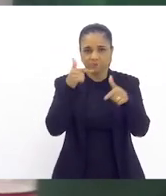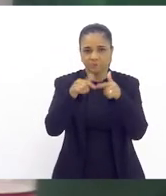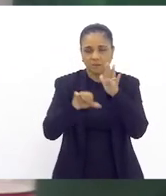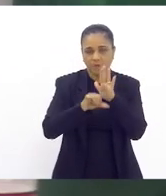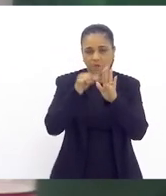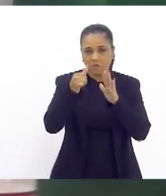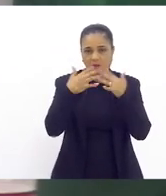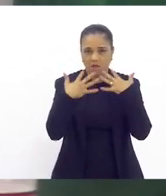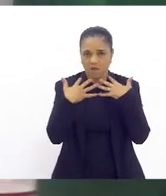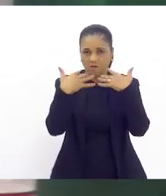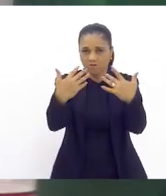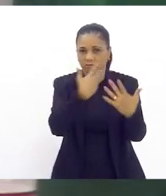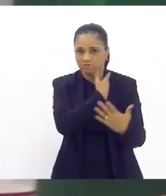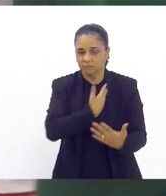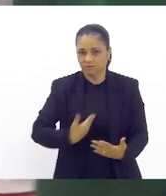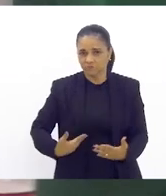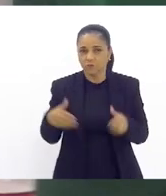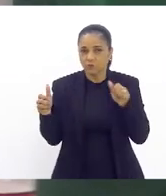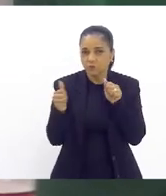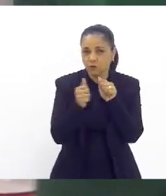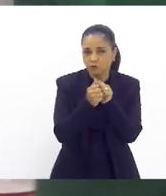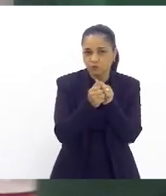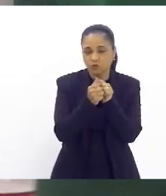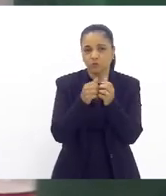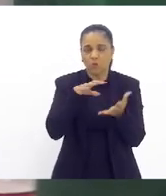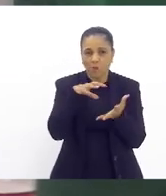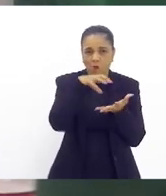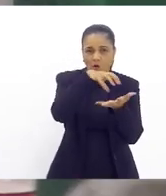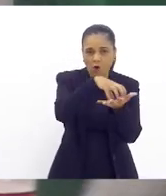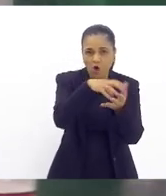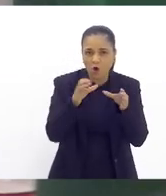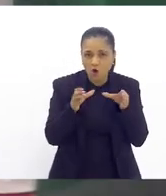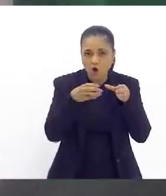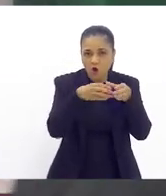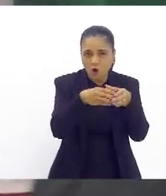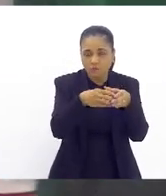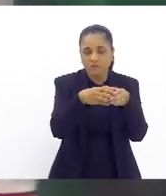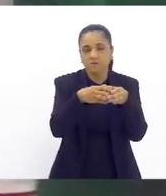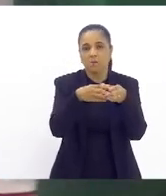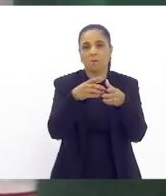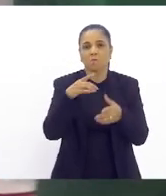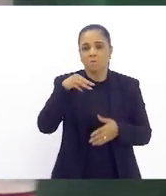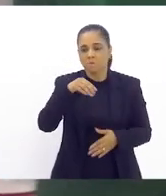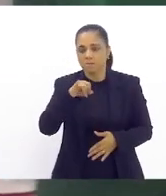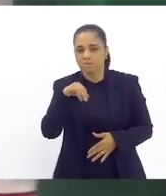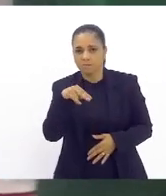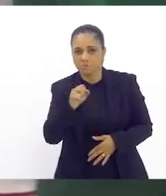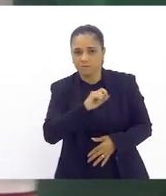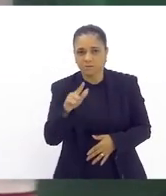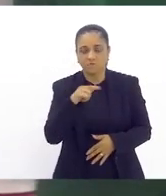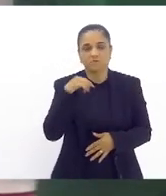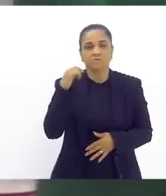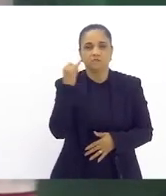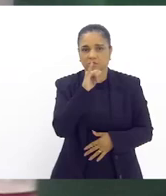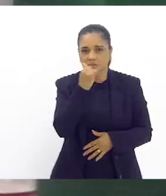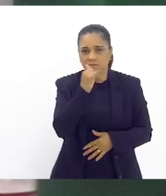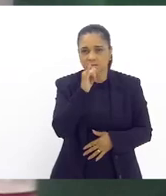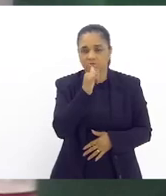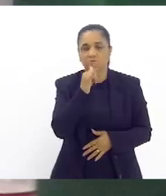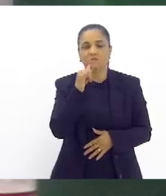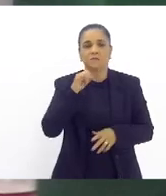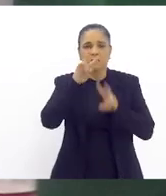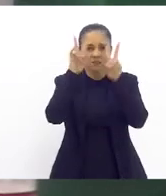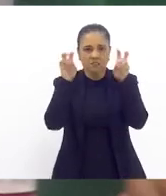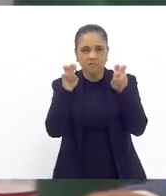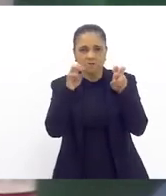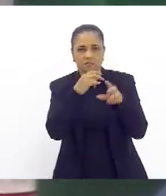audiência pública em conjunto das comissões de Minas energia de assuntos municipais e desenvolvimento Regional